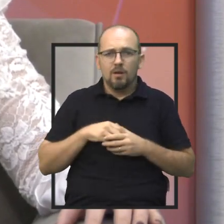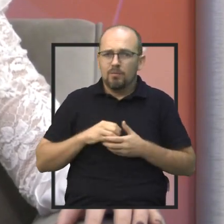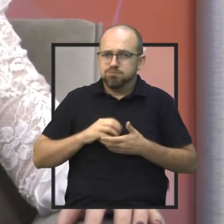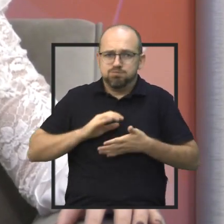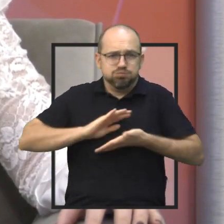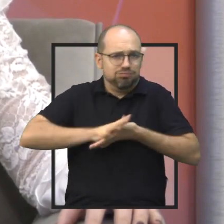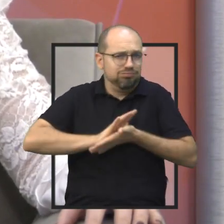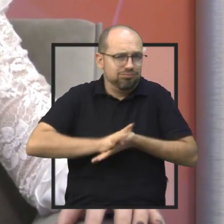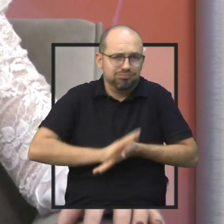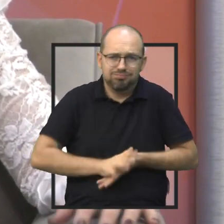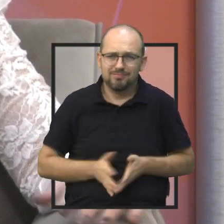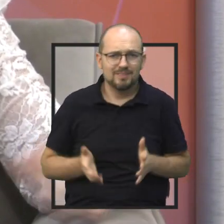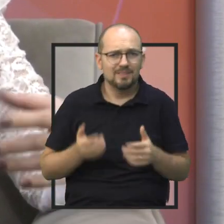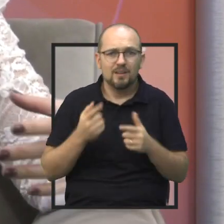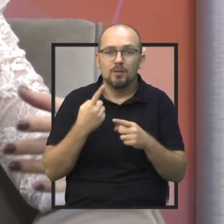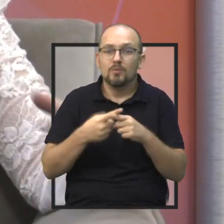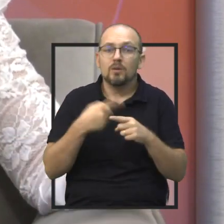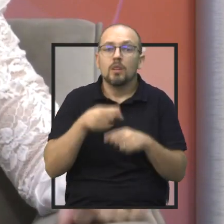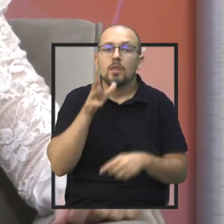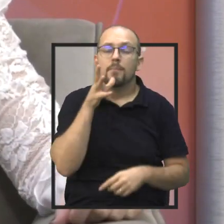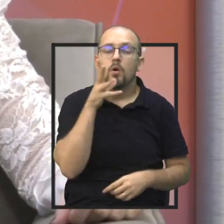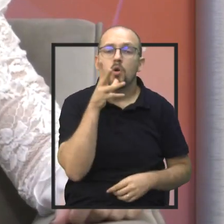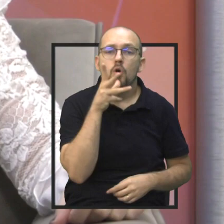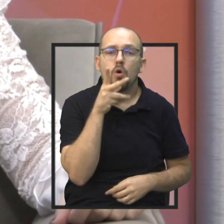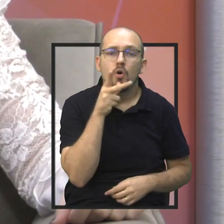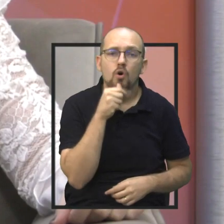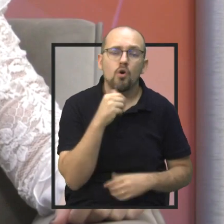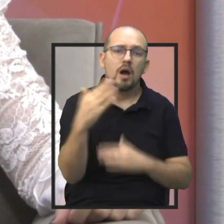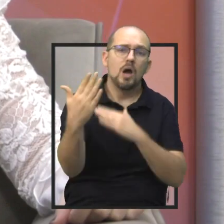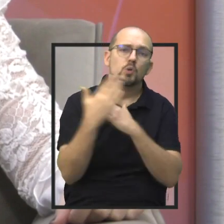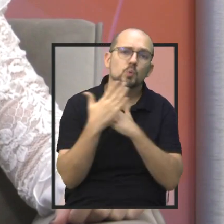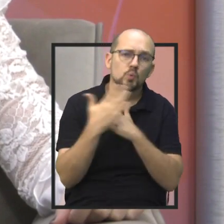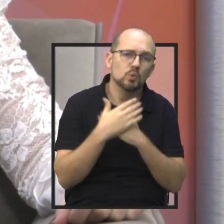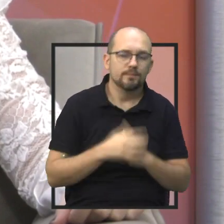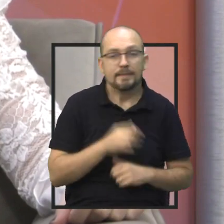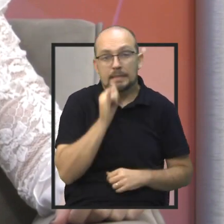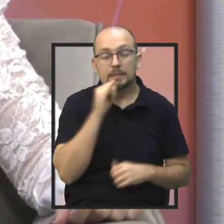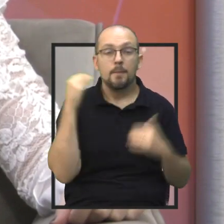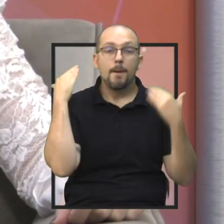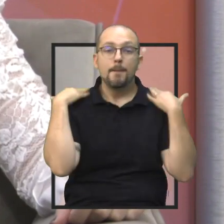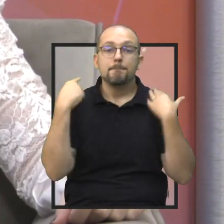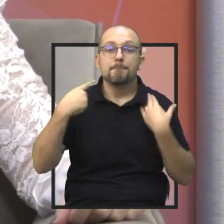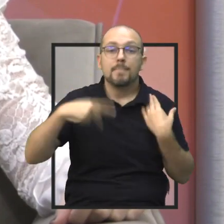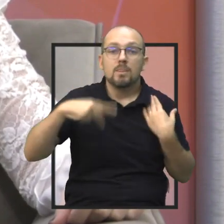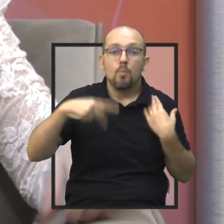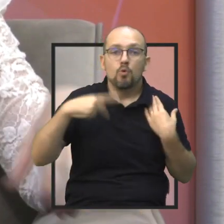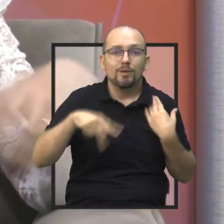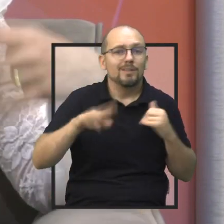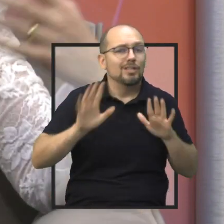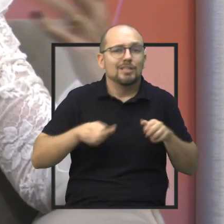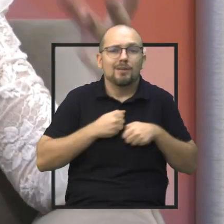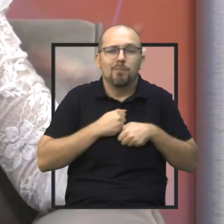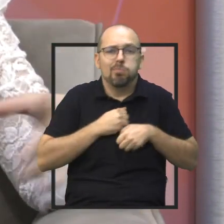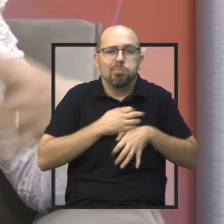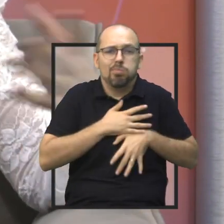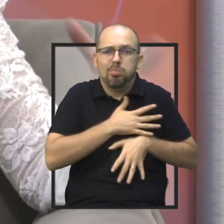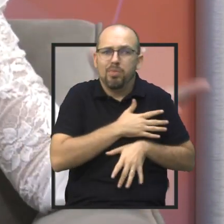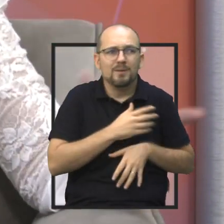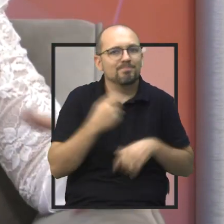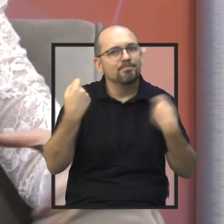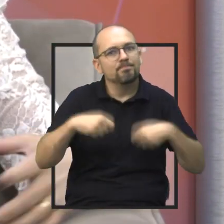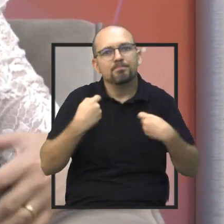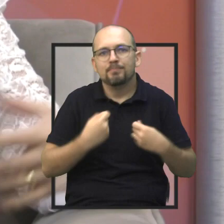infecções, porque demorou para procurar ajuda, né? Então, chega lá uma pneumonia já com derrame pleural, com indicação até de